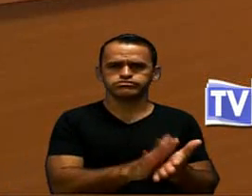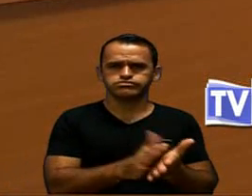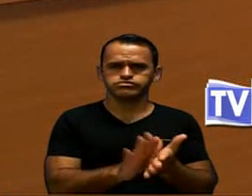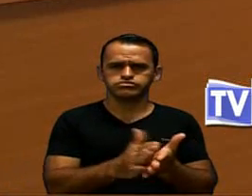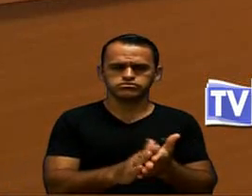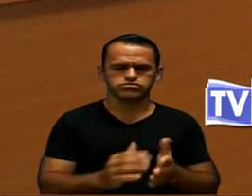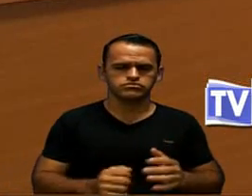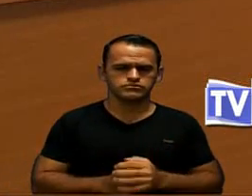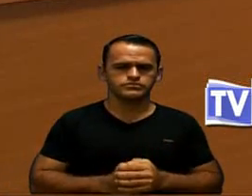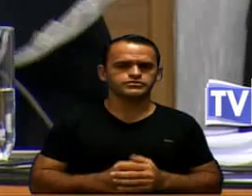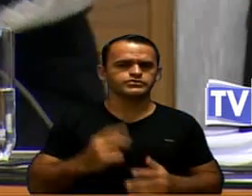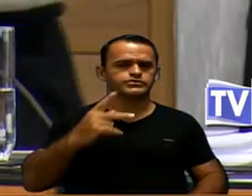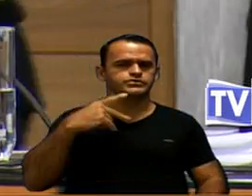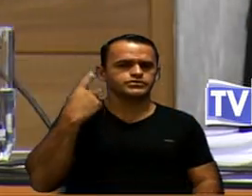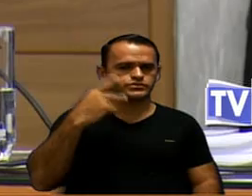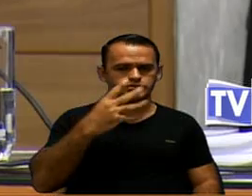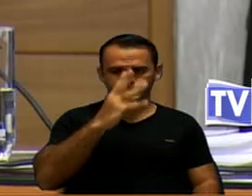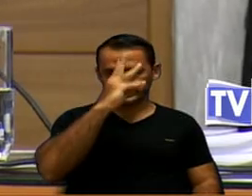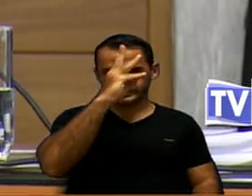Vereador Vanderlei Diogo.